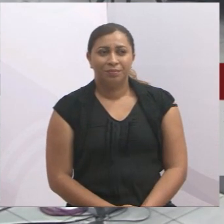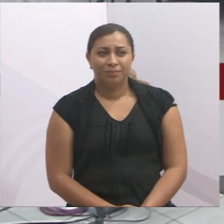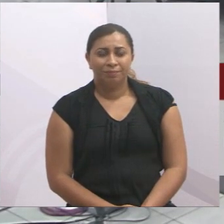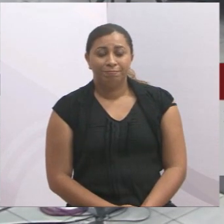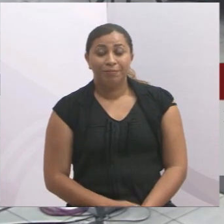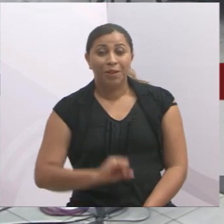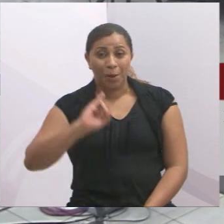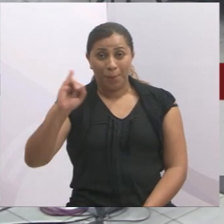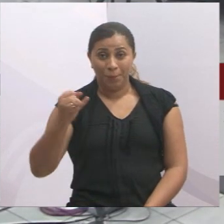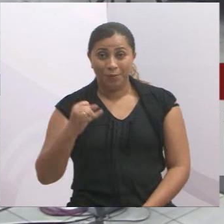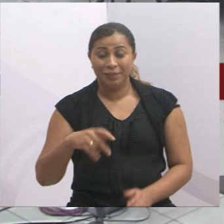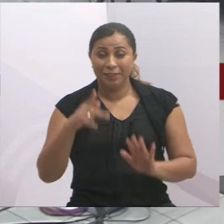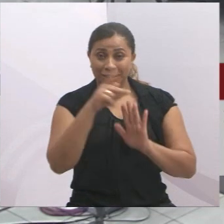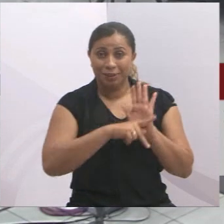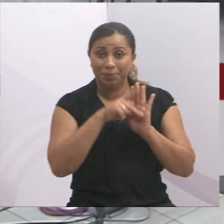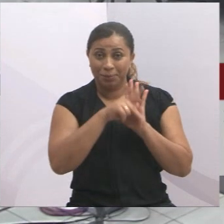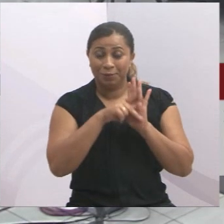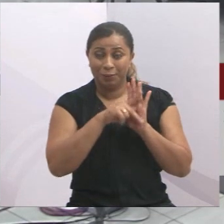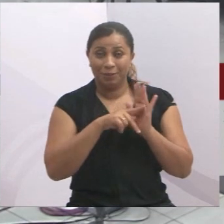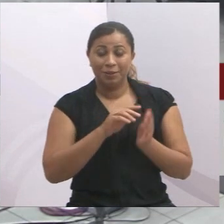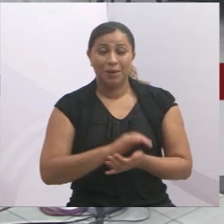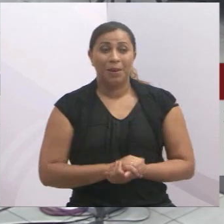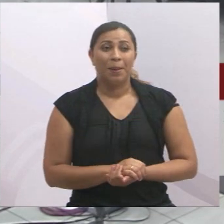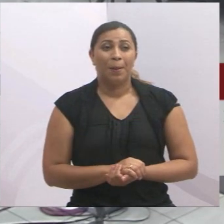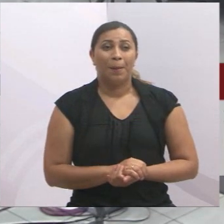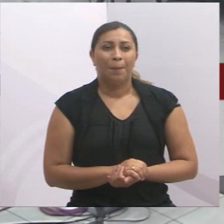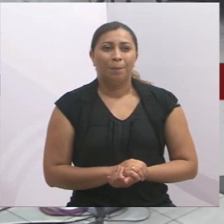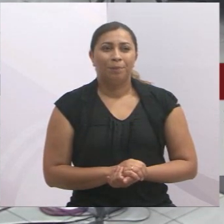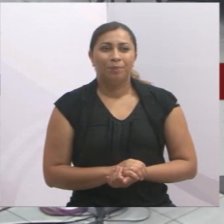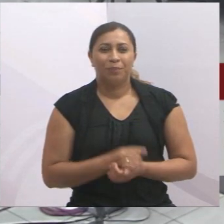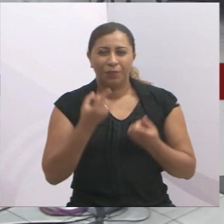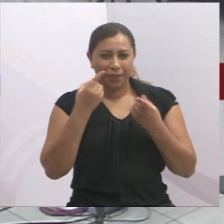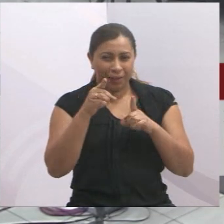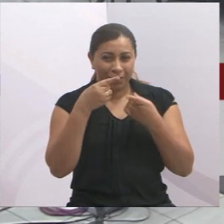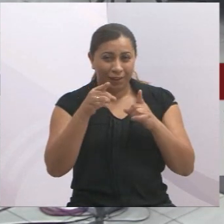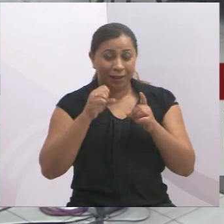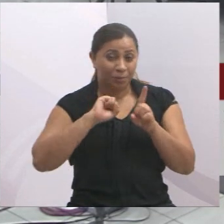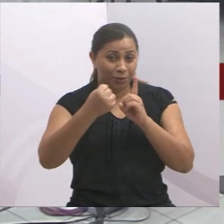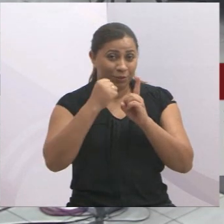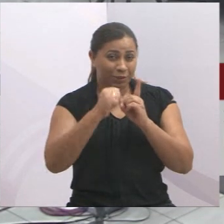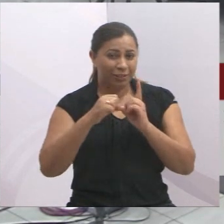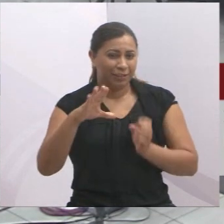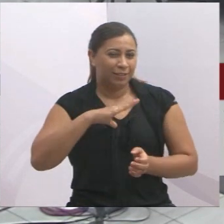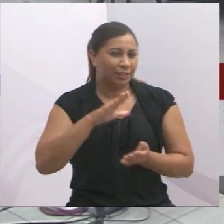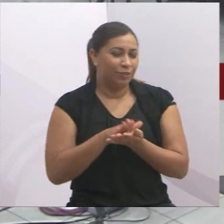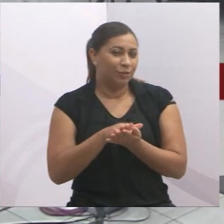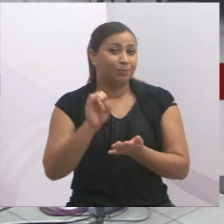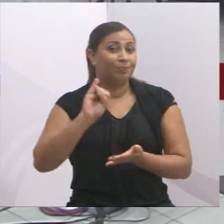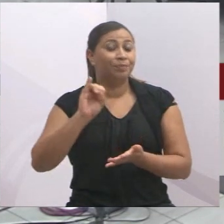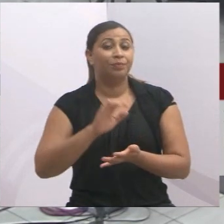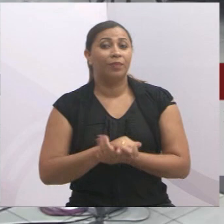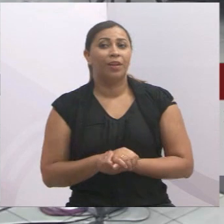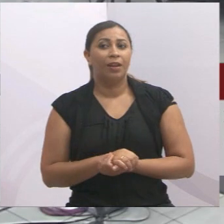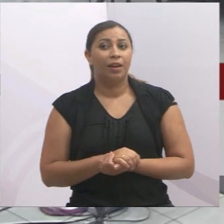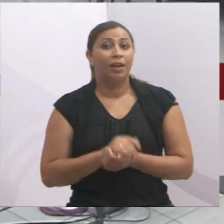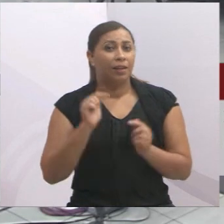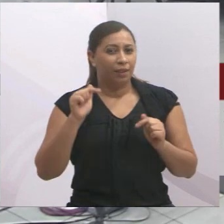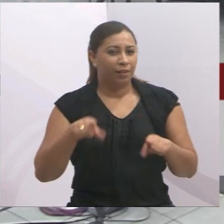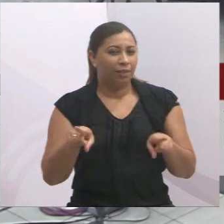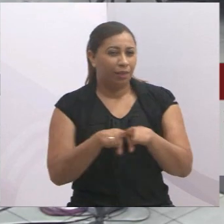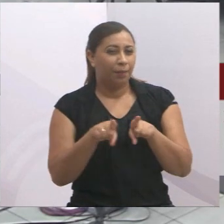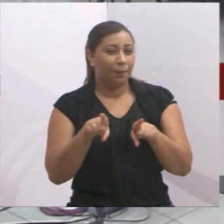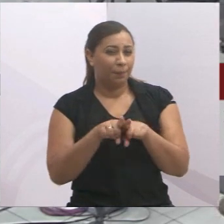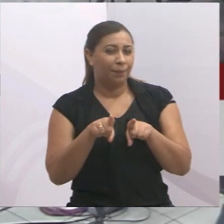Eu aproveitei esse projeto, vereador Abner, para fazer uma provocação para a sociedade jacariense e para essa casa